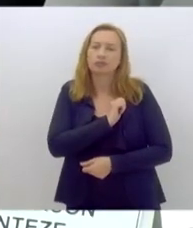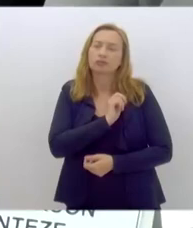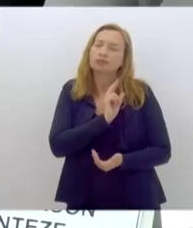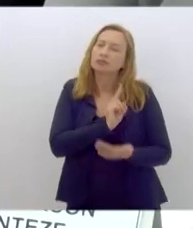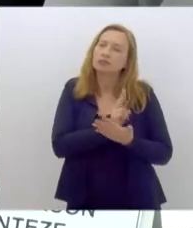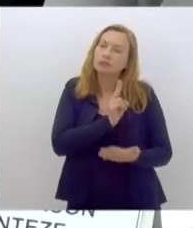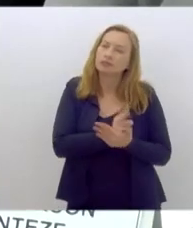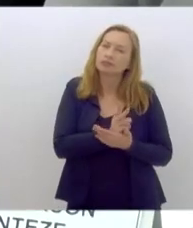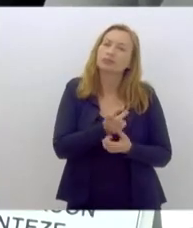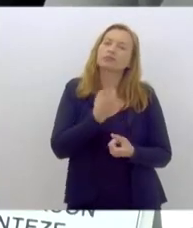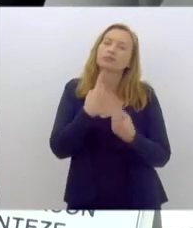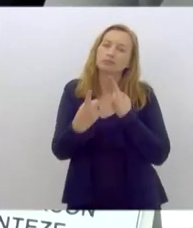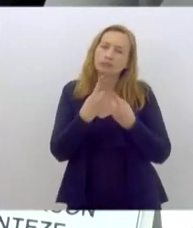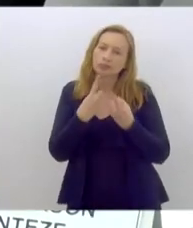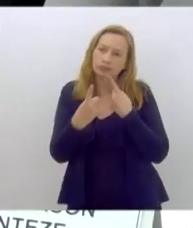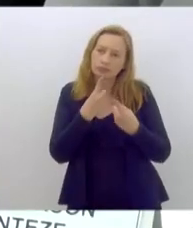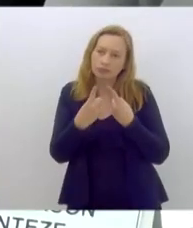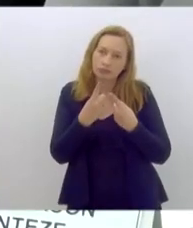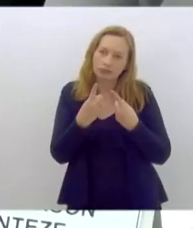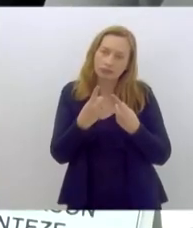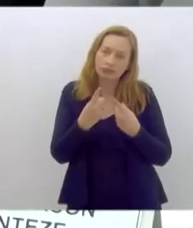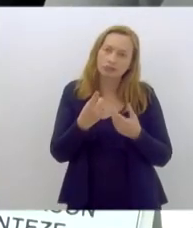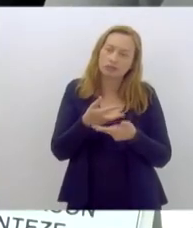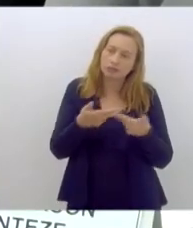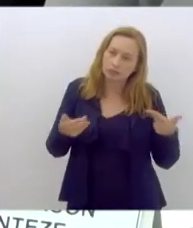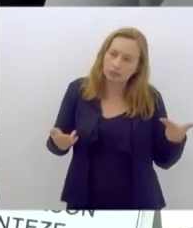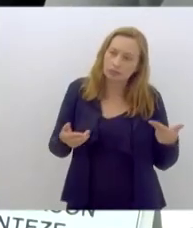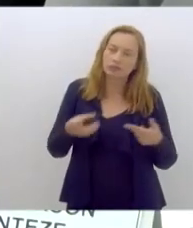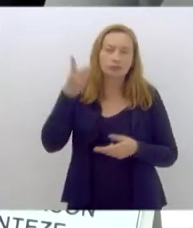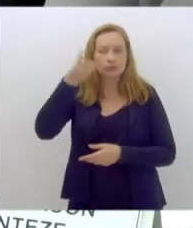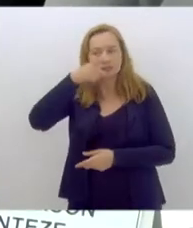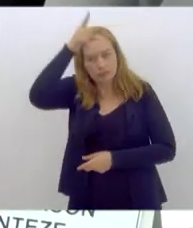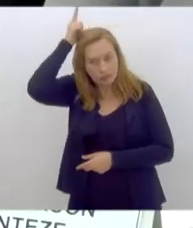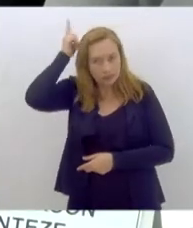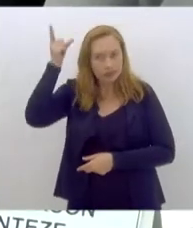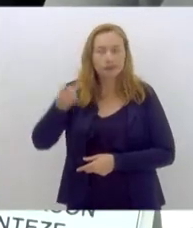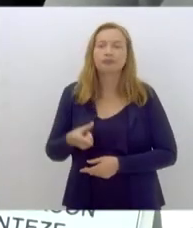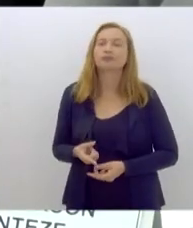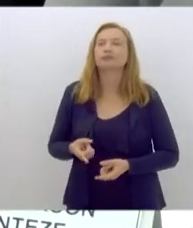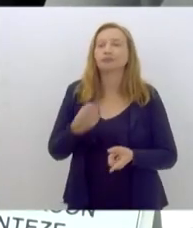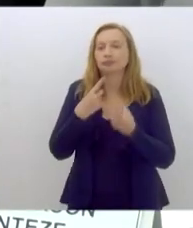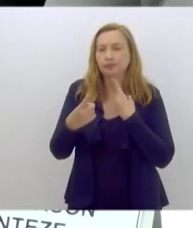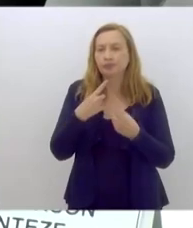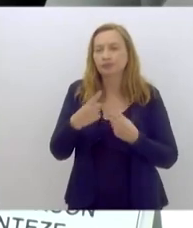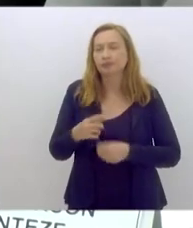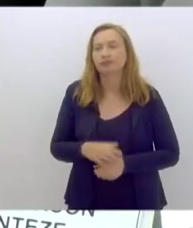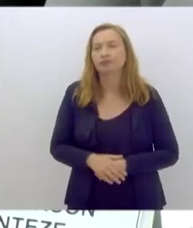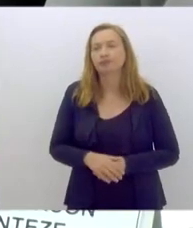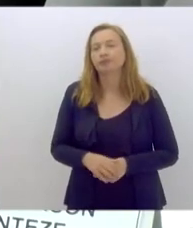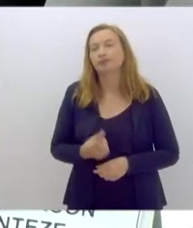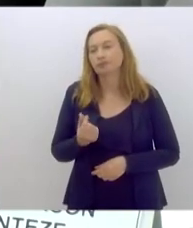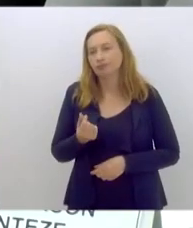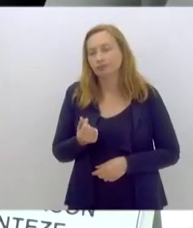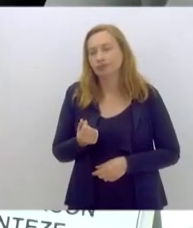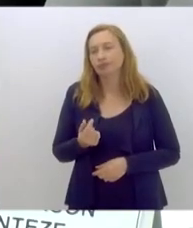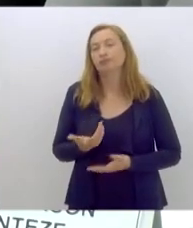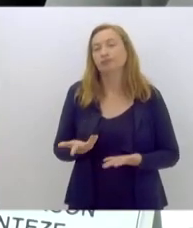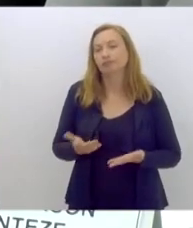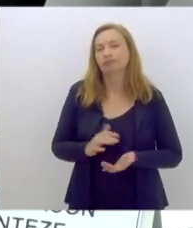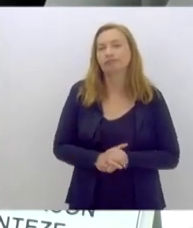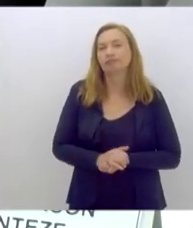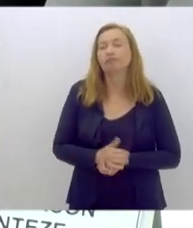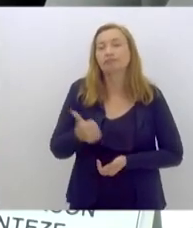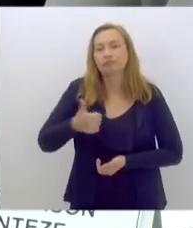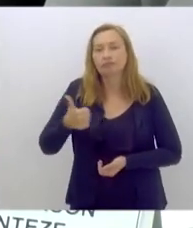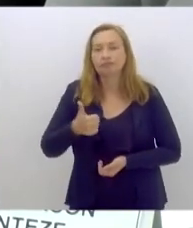que se tem a discussão e essa esse debate já fez várias vezes com os qual ainda que se tem a discussão sobre o valor dessa dívida primeiro